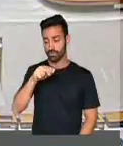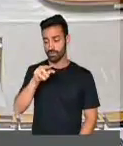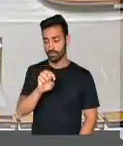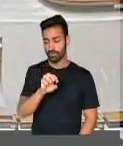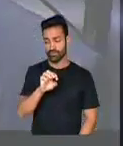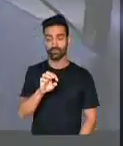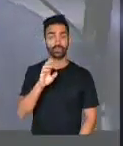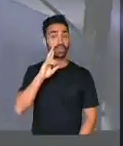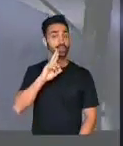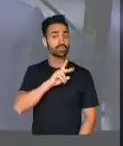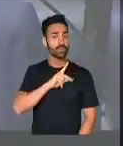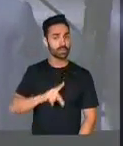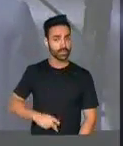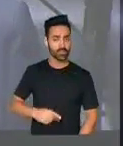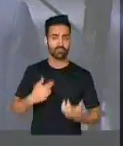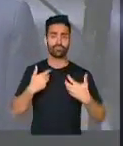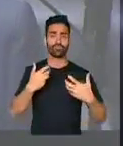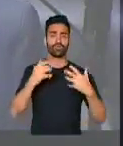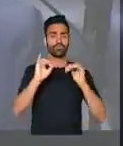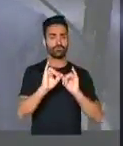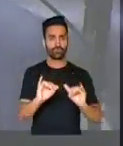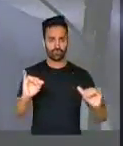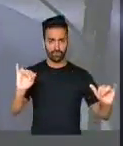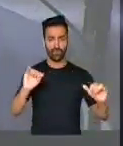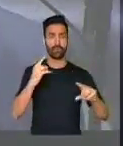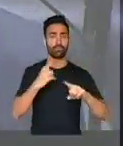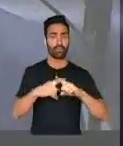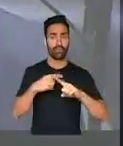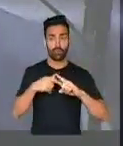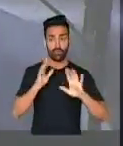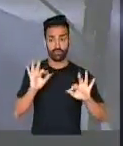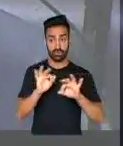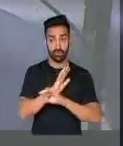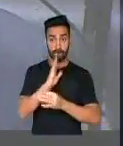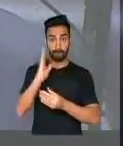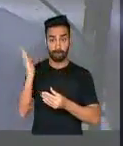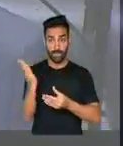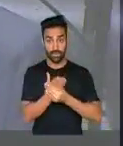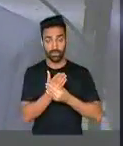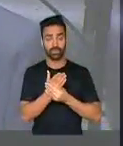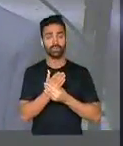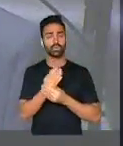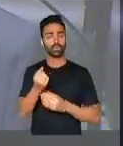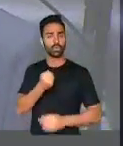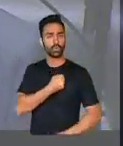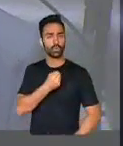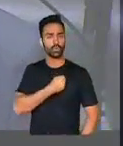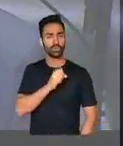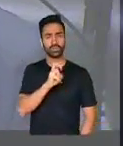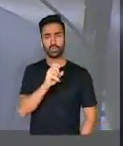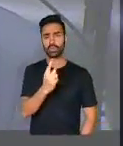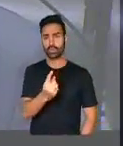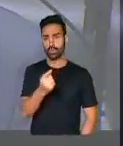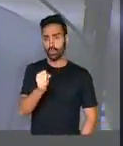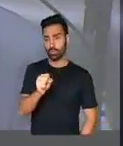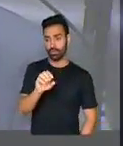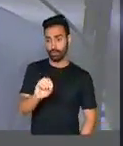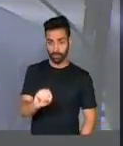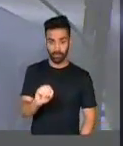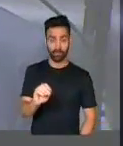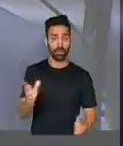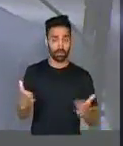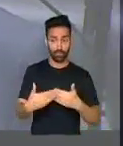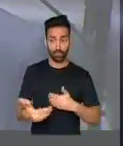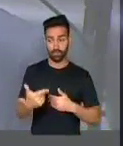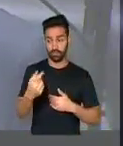Senhor presidente, quero fazer um registro que eu dei entrada numa indicação aqui, é de número 5180, agora